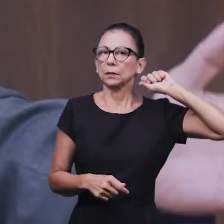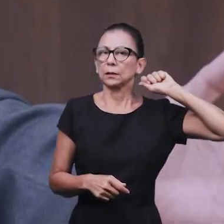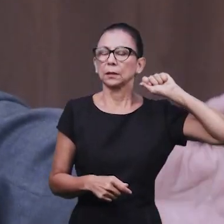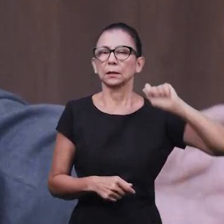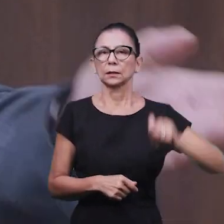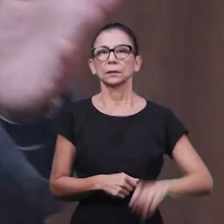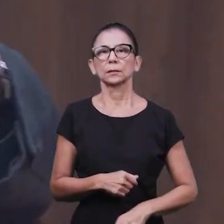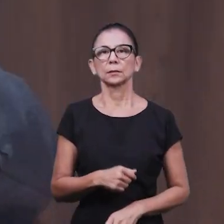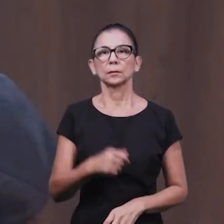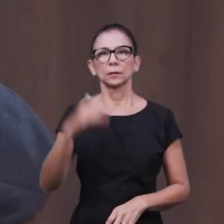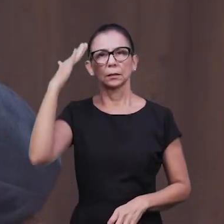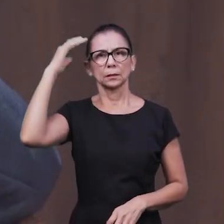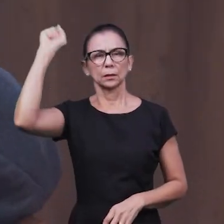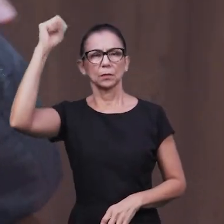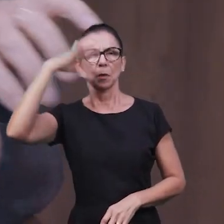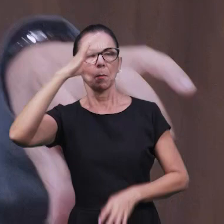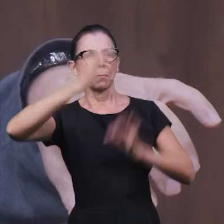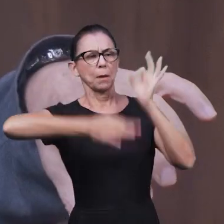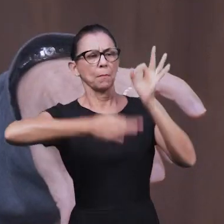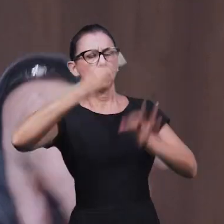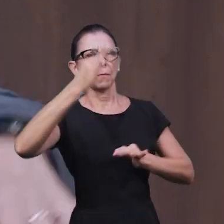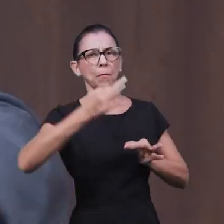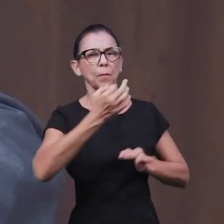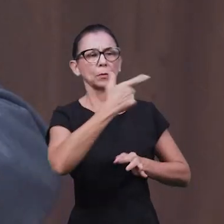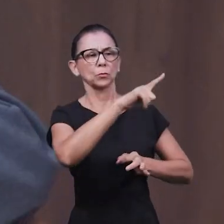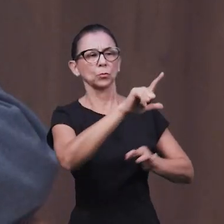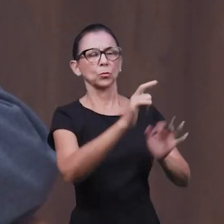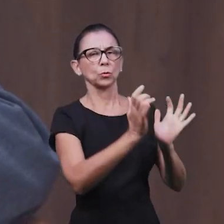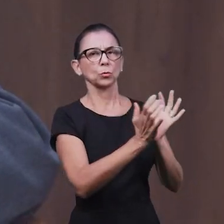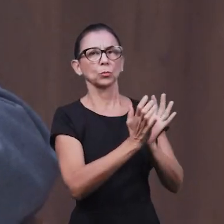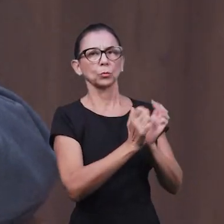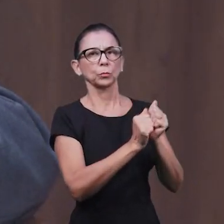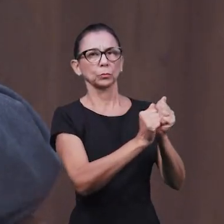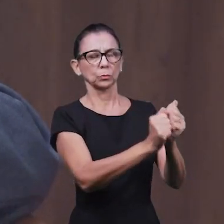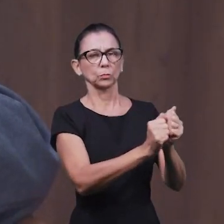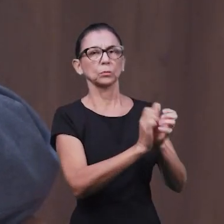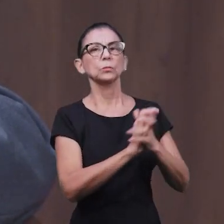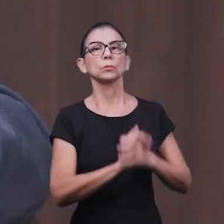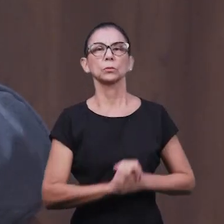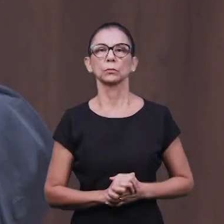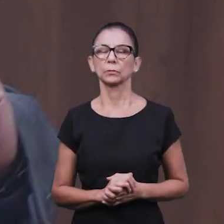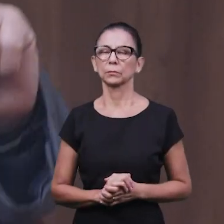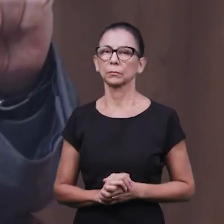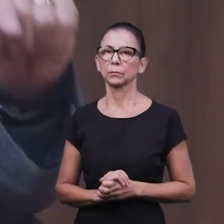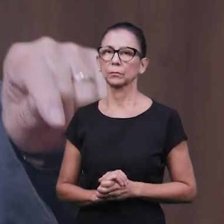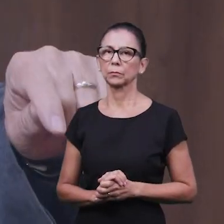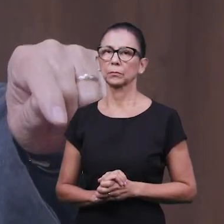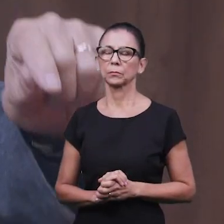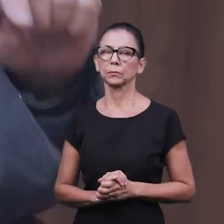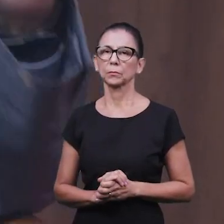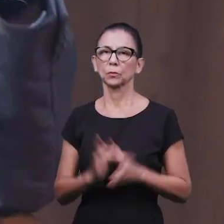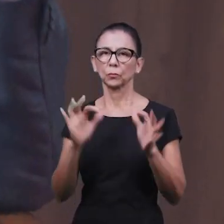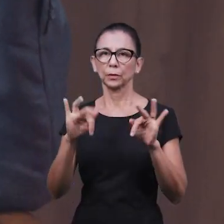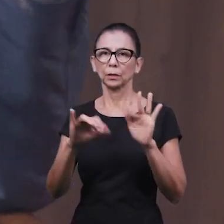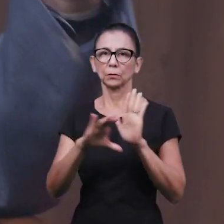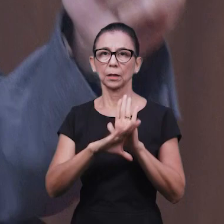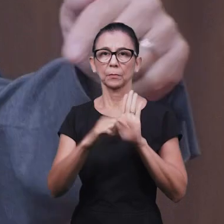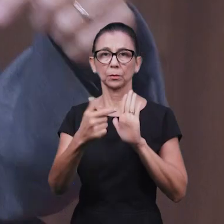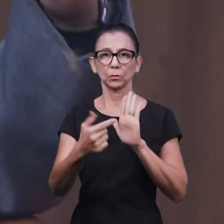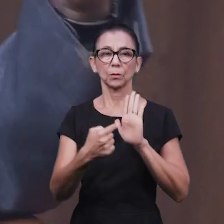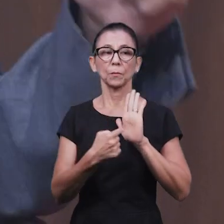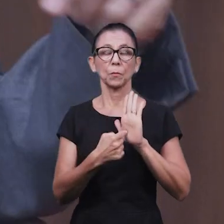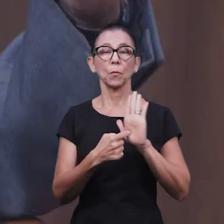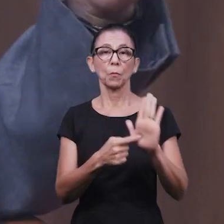sobre Adonias e os demais que estavam junto com ele, o final do capítulo 2 de 1 Reis diz que a partir dali o reino